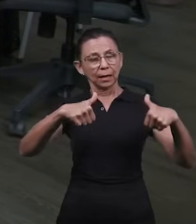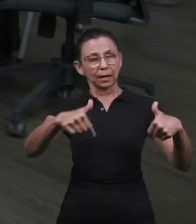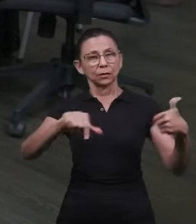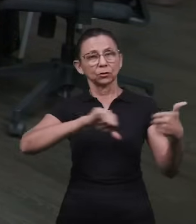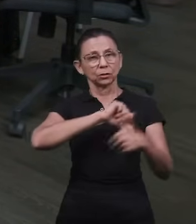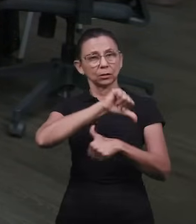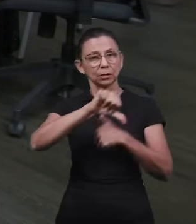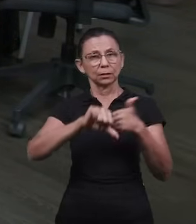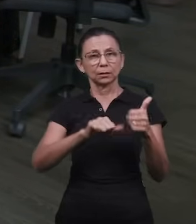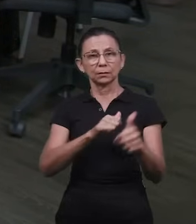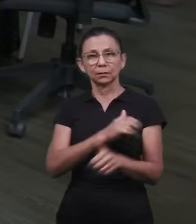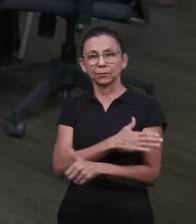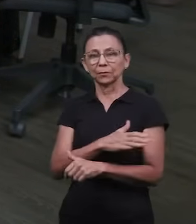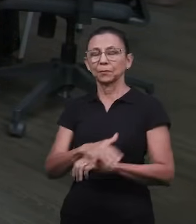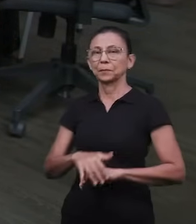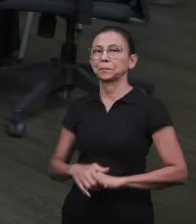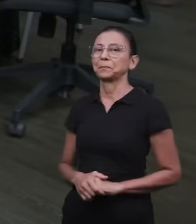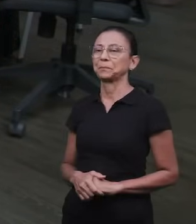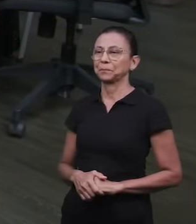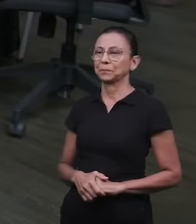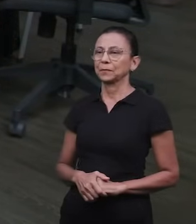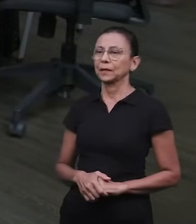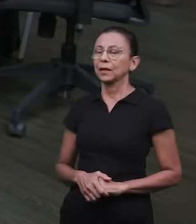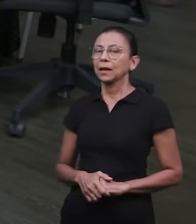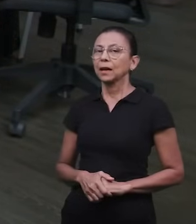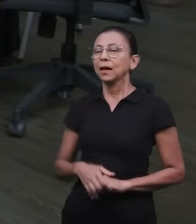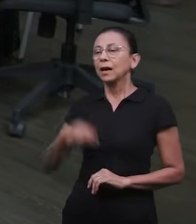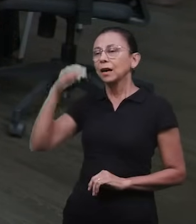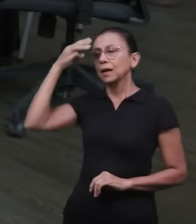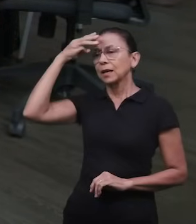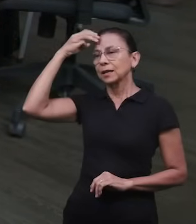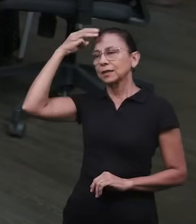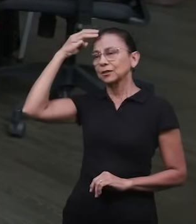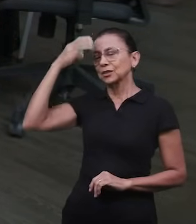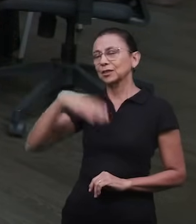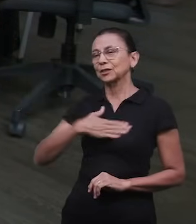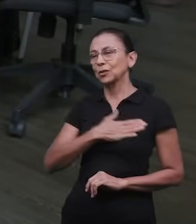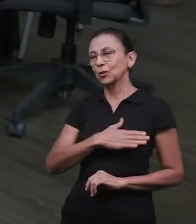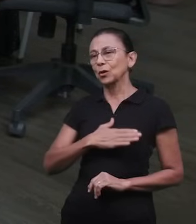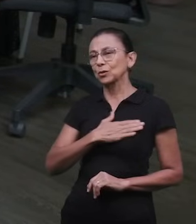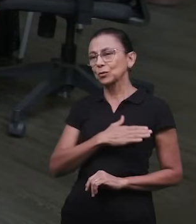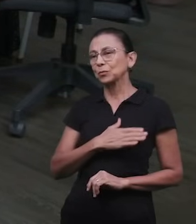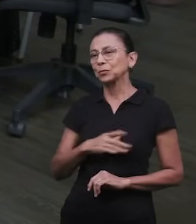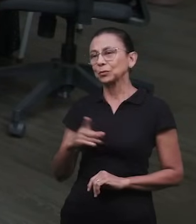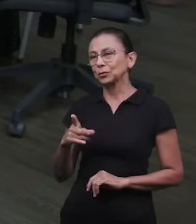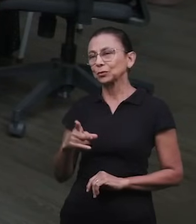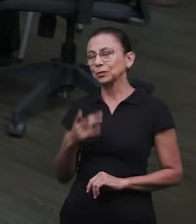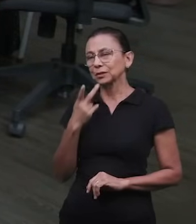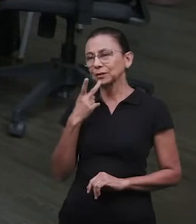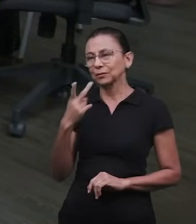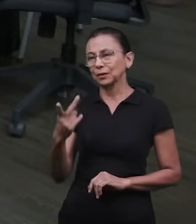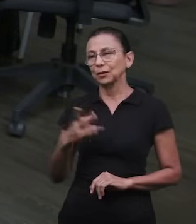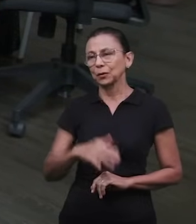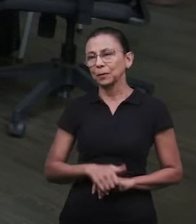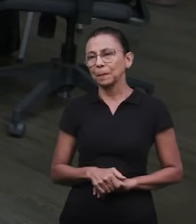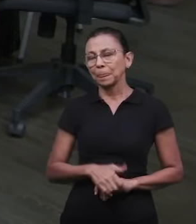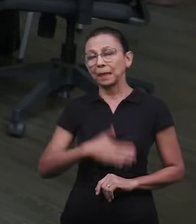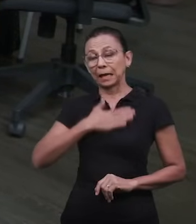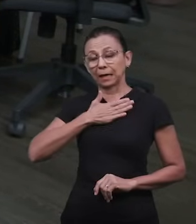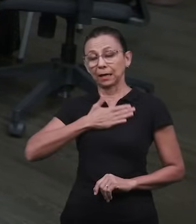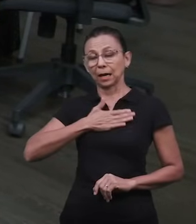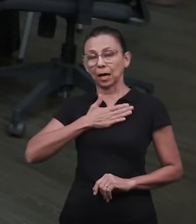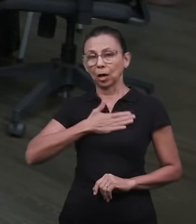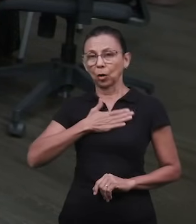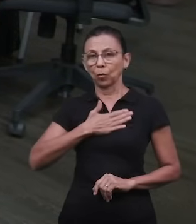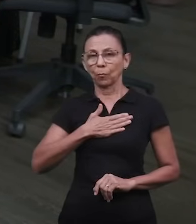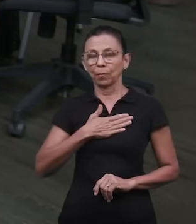Amém. Eu gosto muito dessa expressão que você usou, Alexandre, equilíbrio. Isso primeiro, é